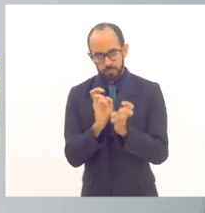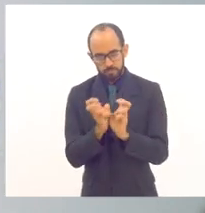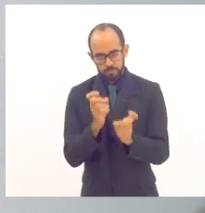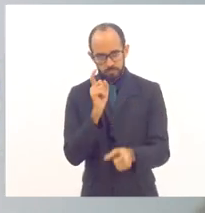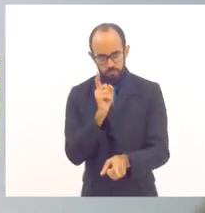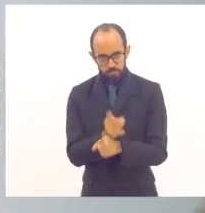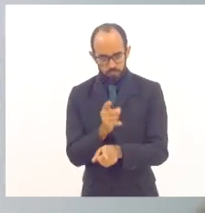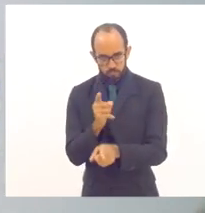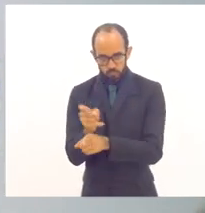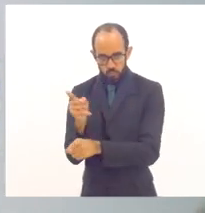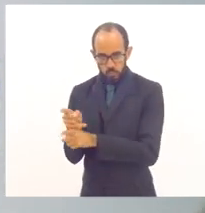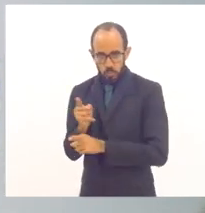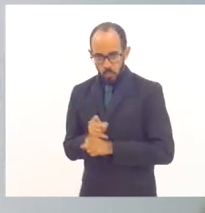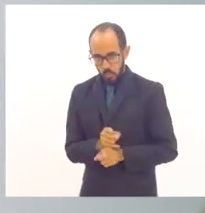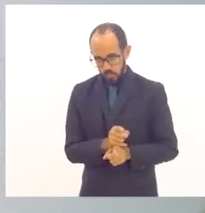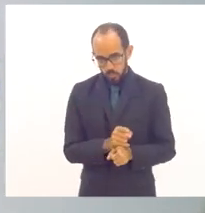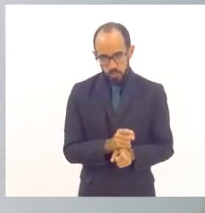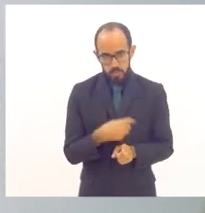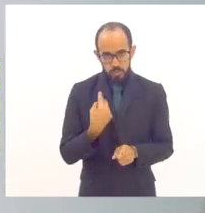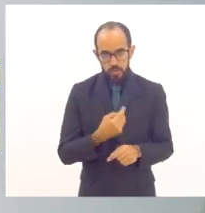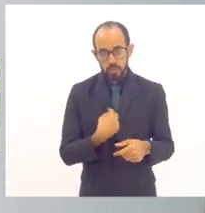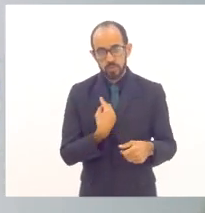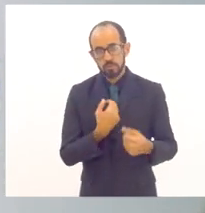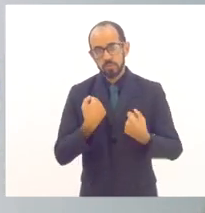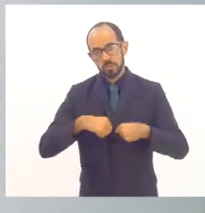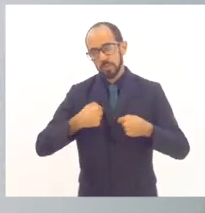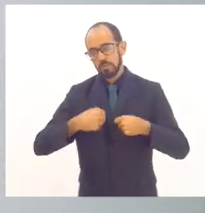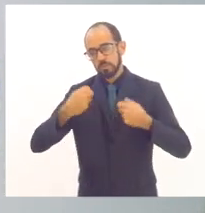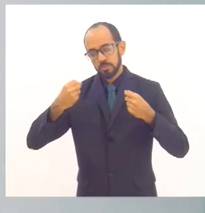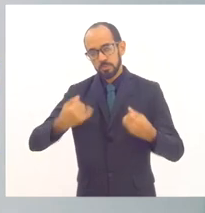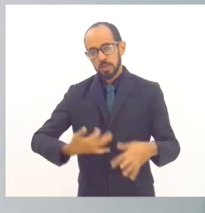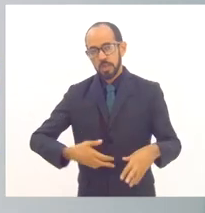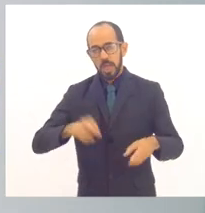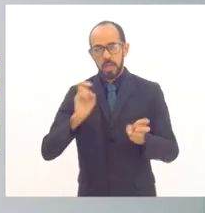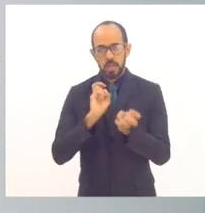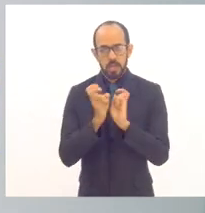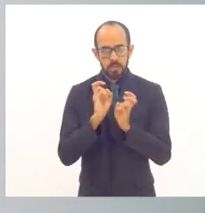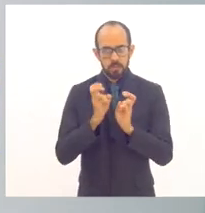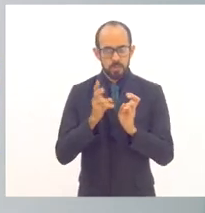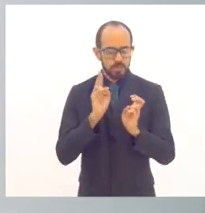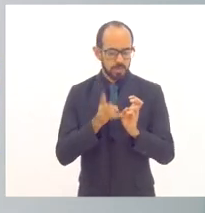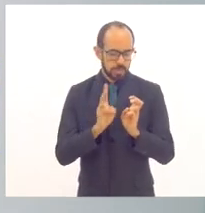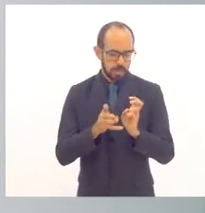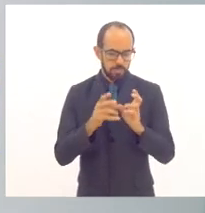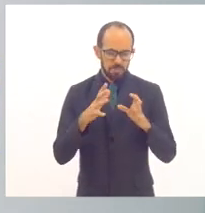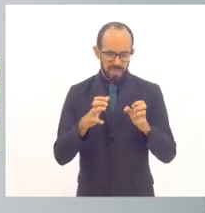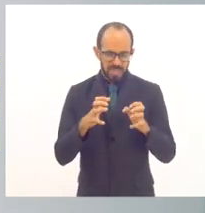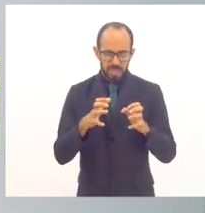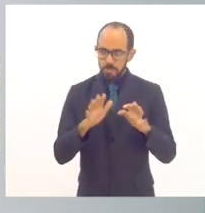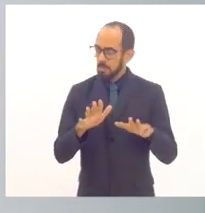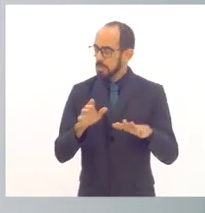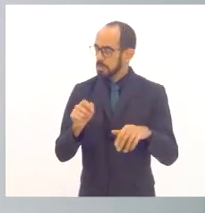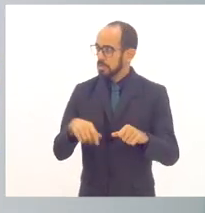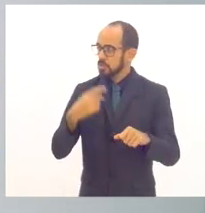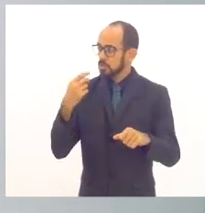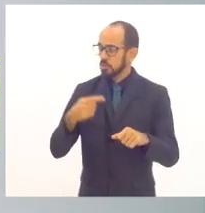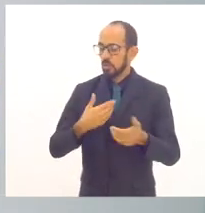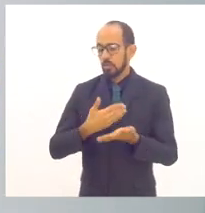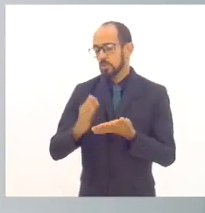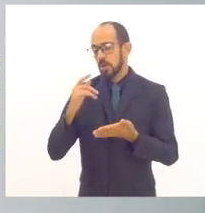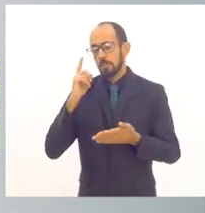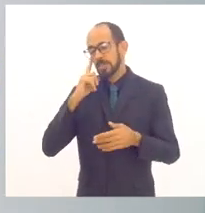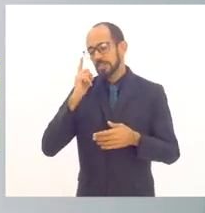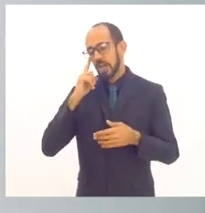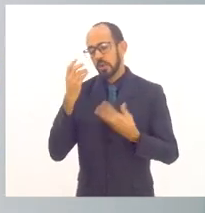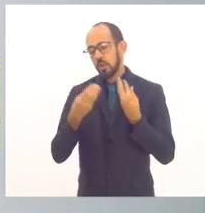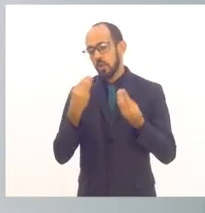encontros assim, que a gente tem que falar sobre a nossa arte capoeira, que sempre sai briga, etc. E tal, eu falei, cara, como é que a gente pode evitar isso? Como é que eu